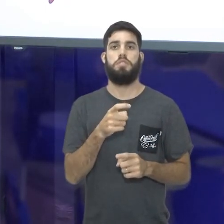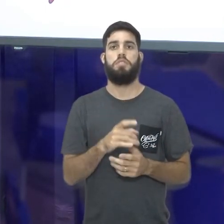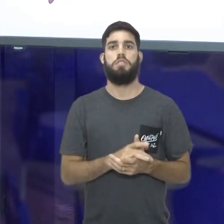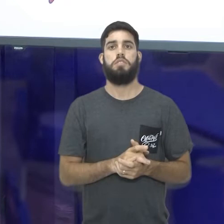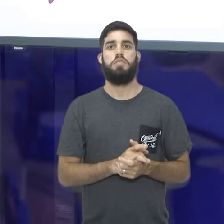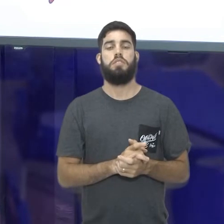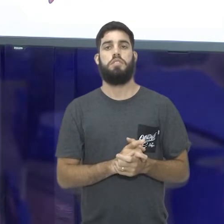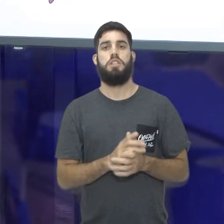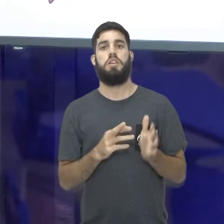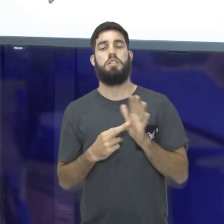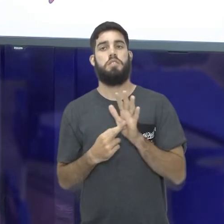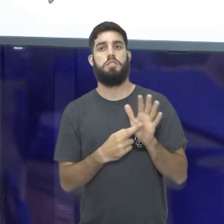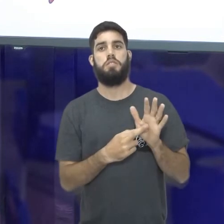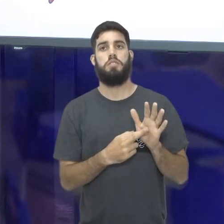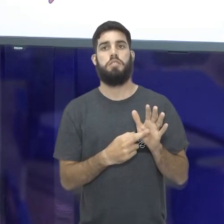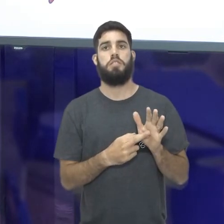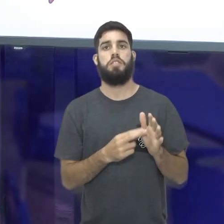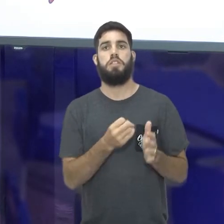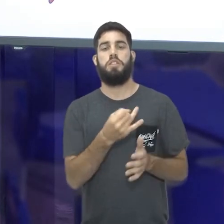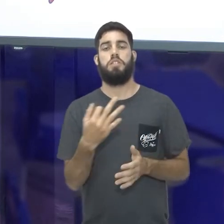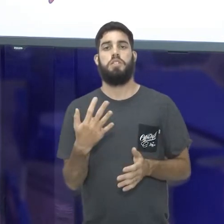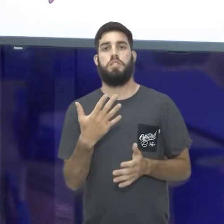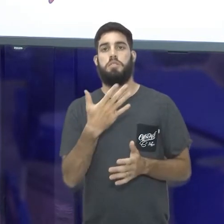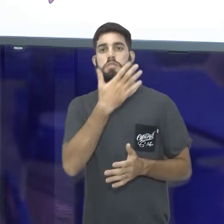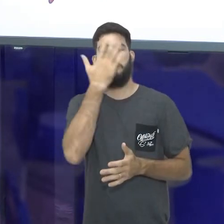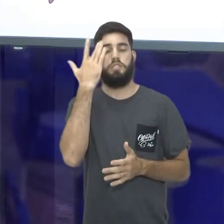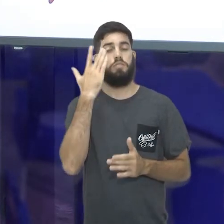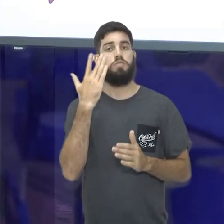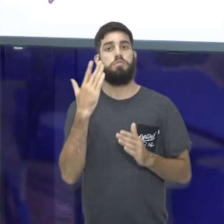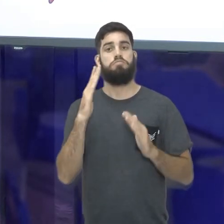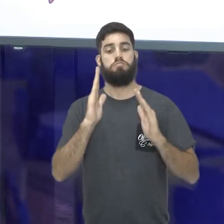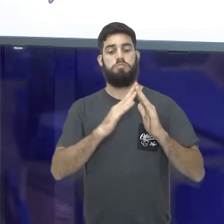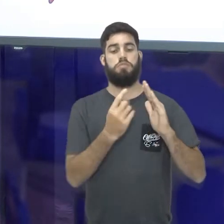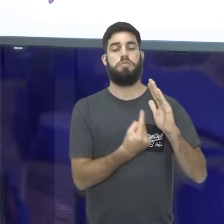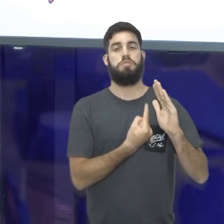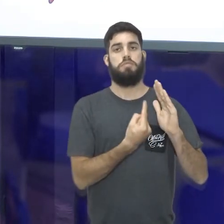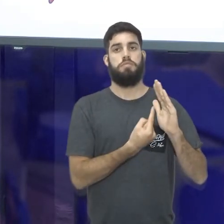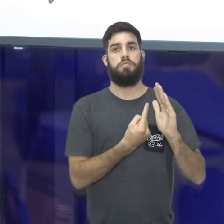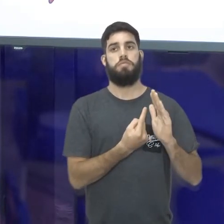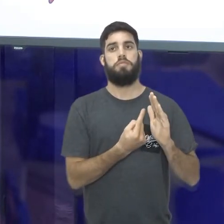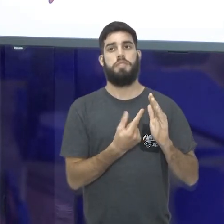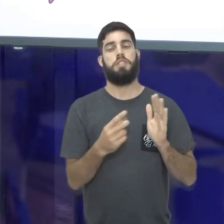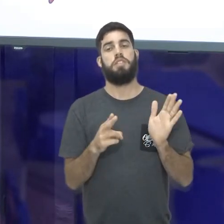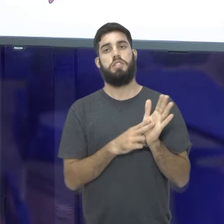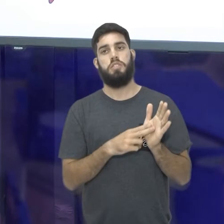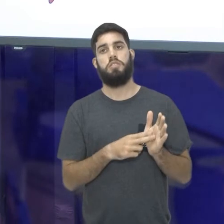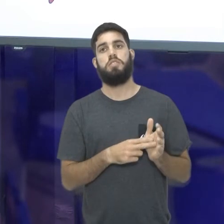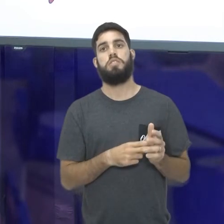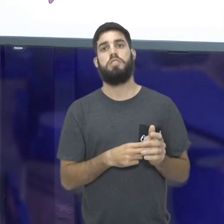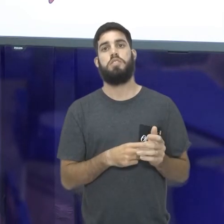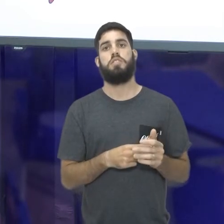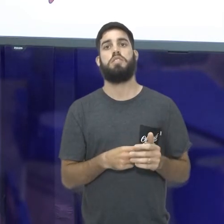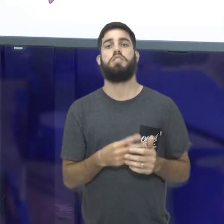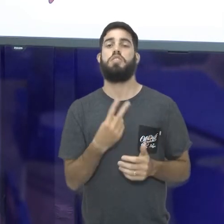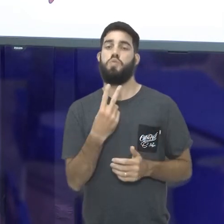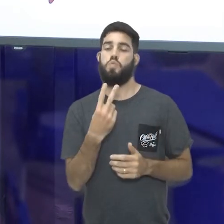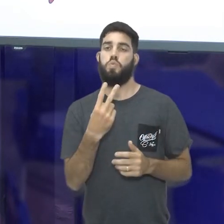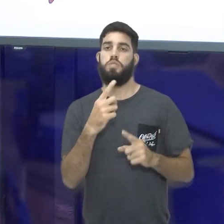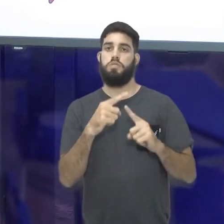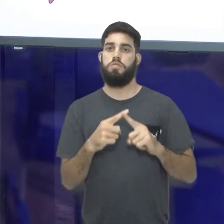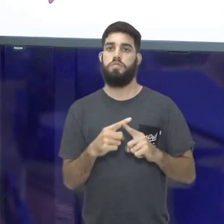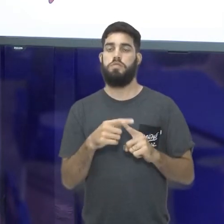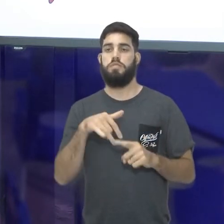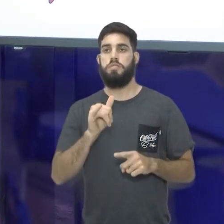ele representa justamente a quantidade de pacientes em isolamento domiciliar. É igual a 2 vezes